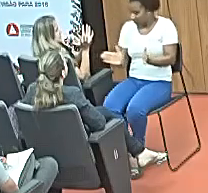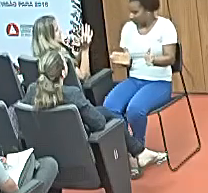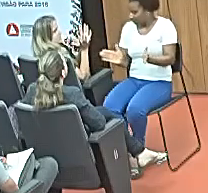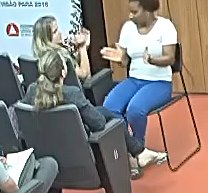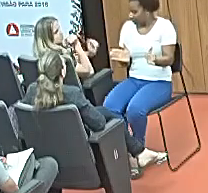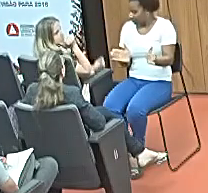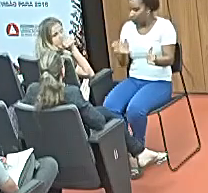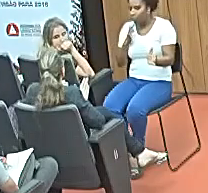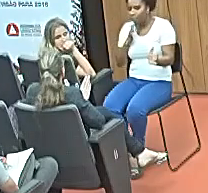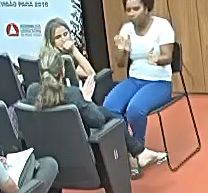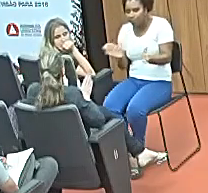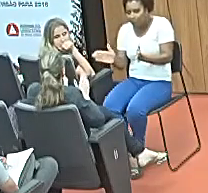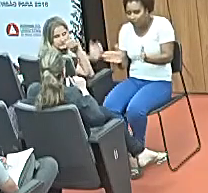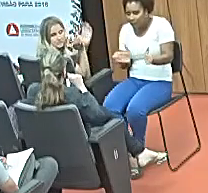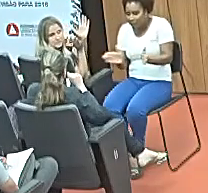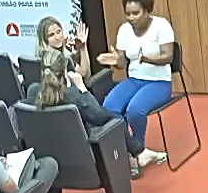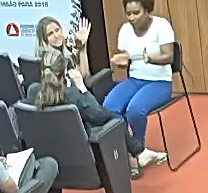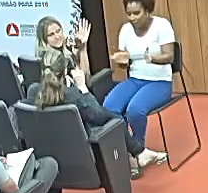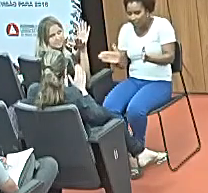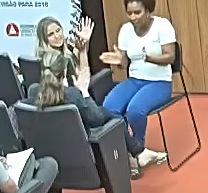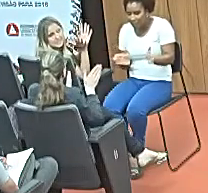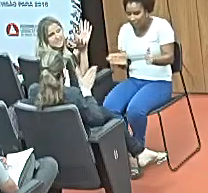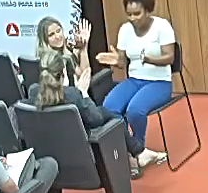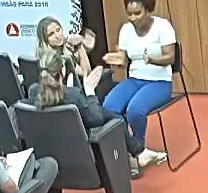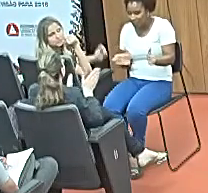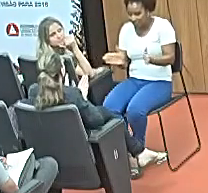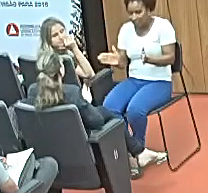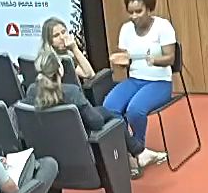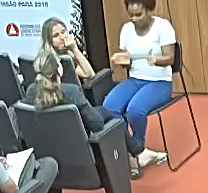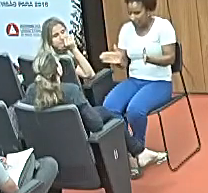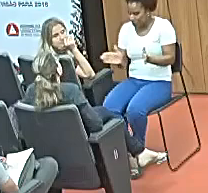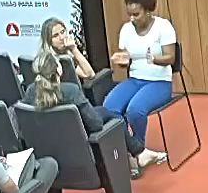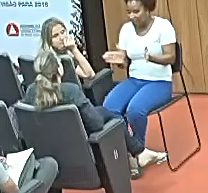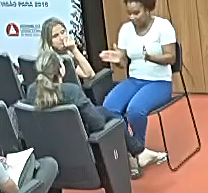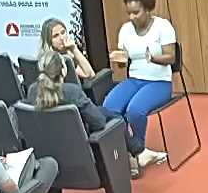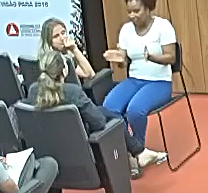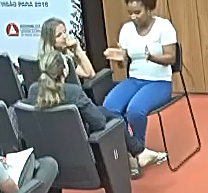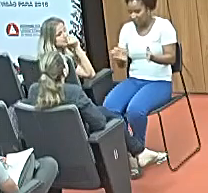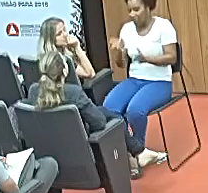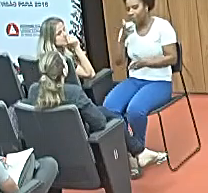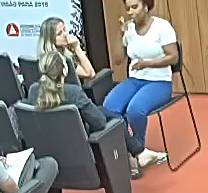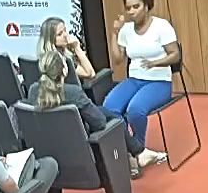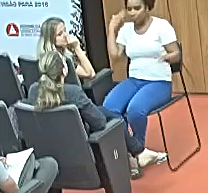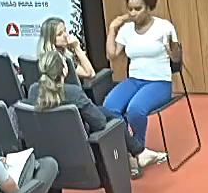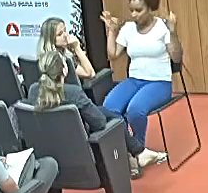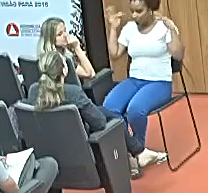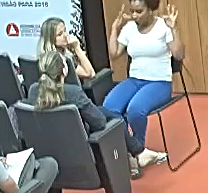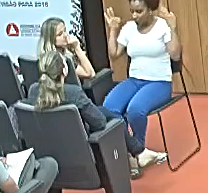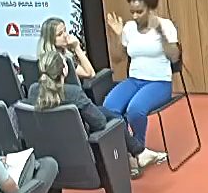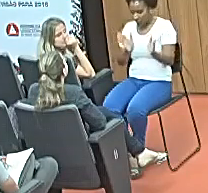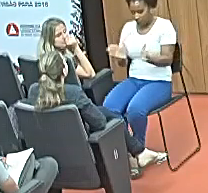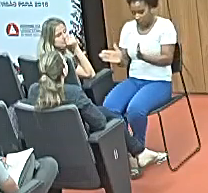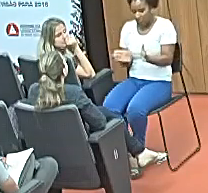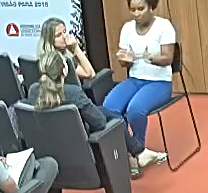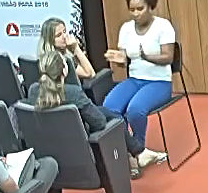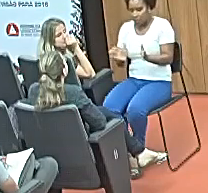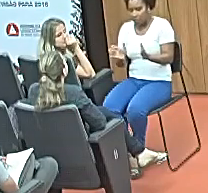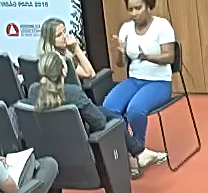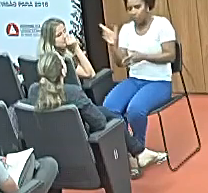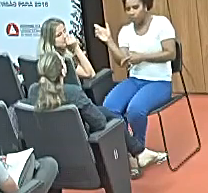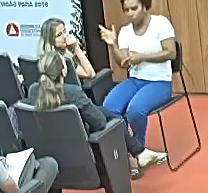área promover a divulgação dos destinos turísticos mineiros nacional internacionalmente